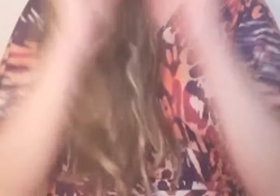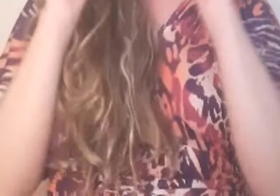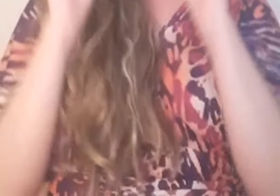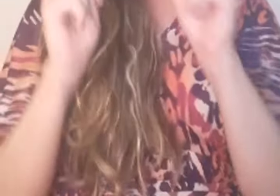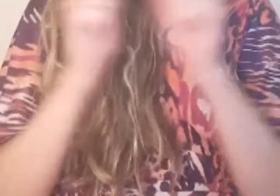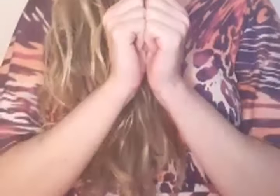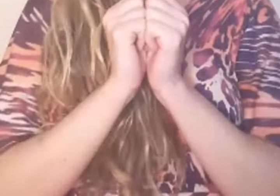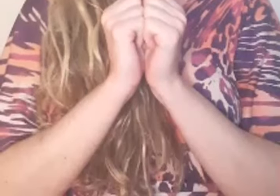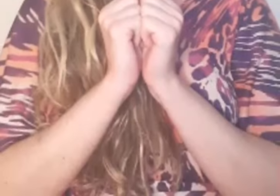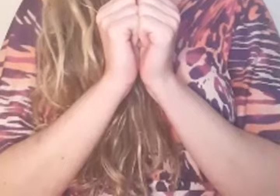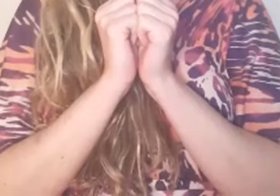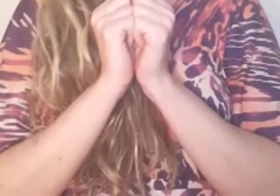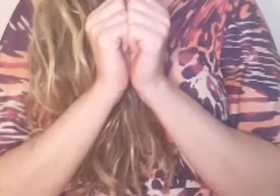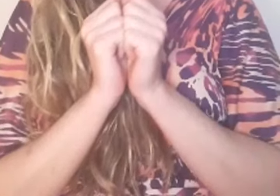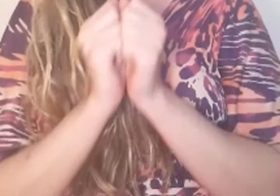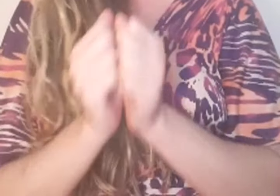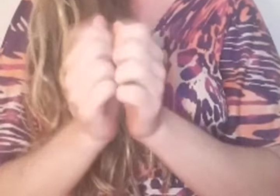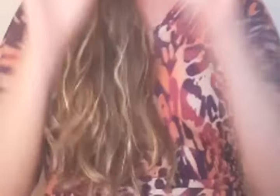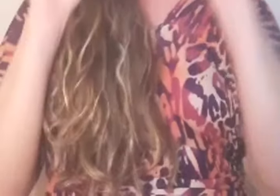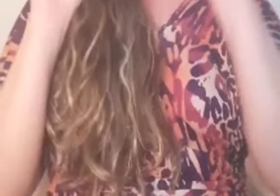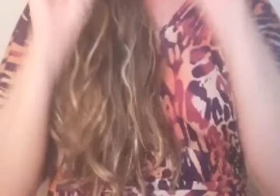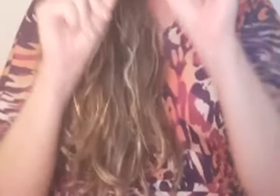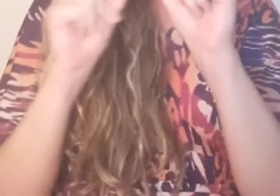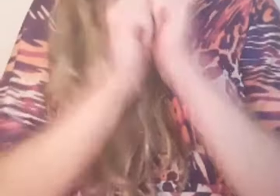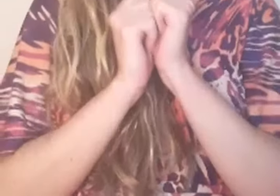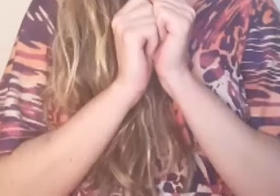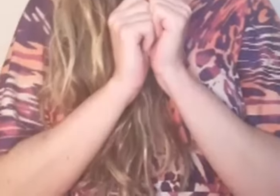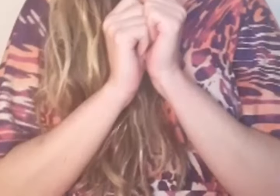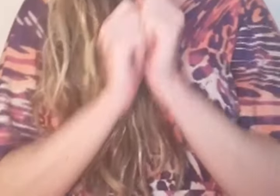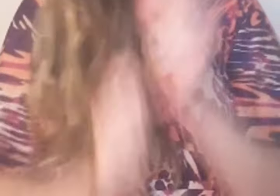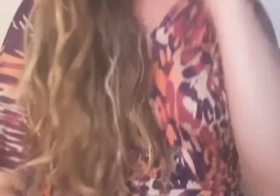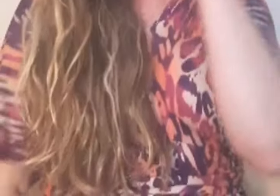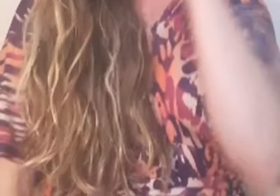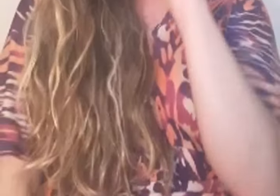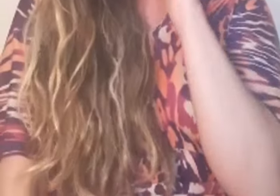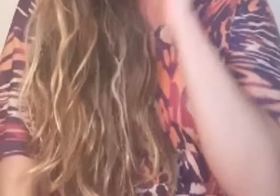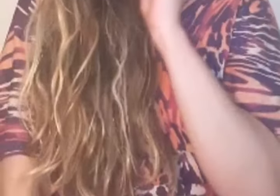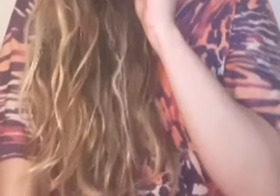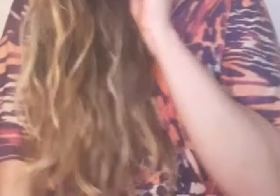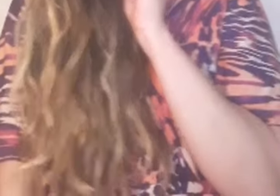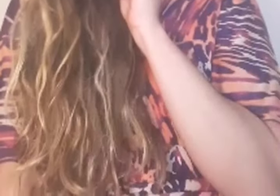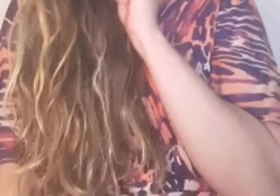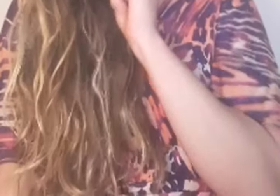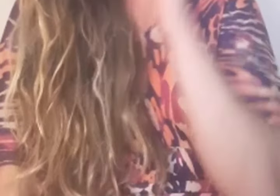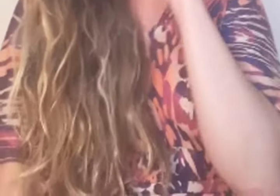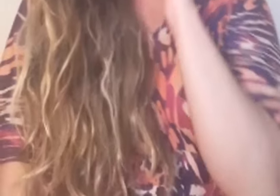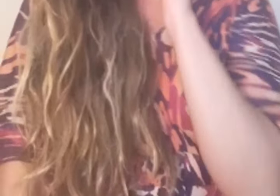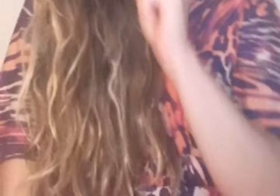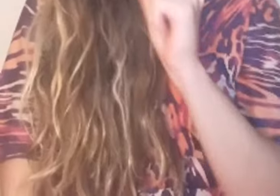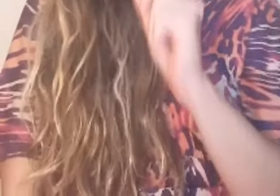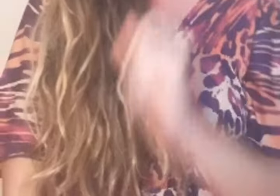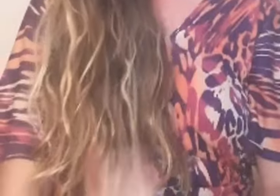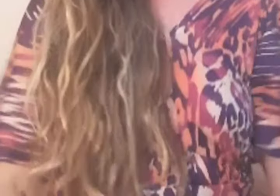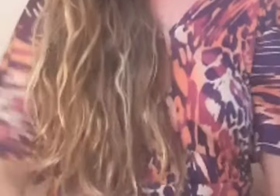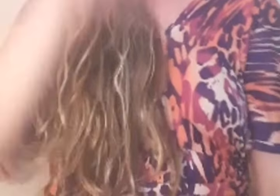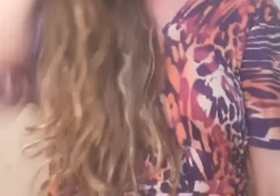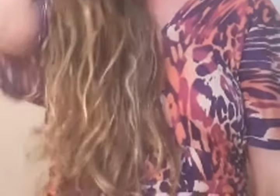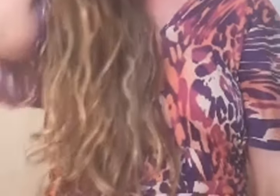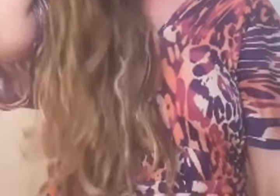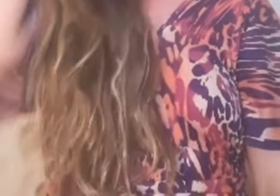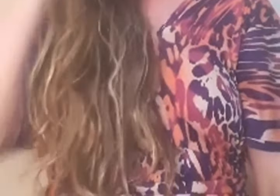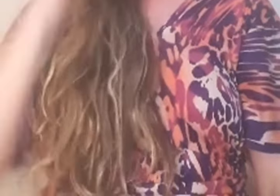dramaturgista desse trabalho, que ela vai contar sobre o processo pra gente. Já, já eu vou aceitá-los. E tem um